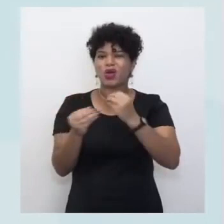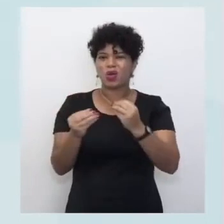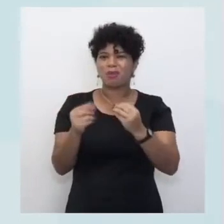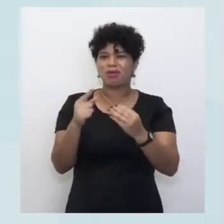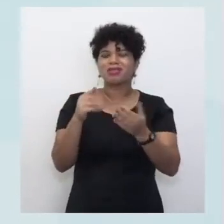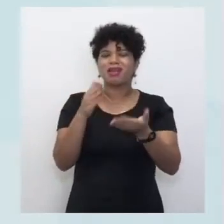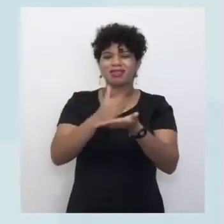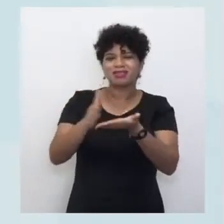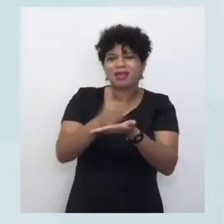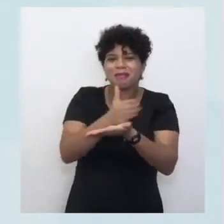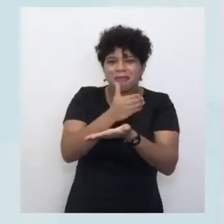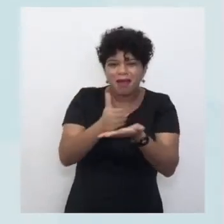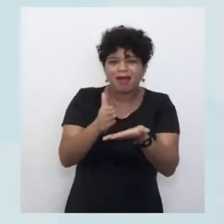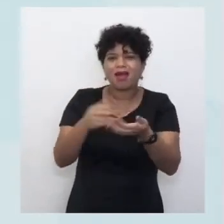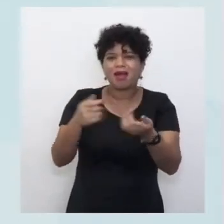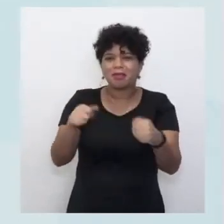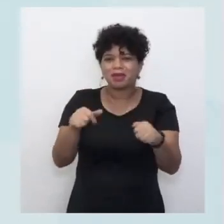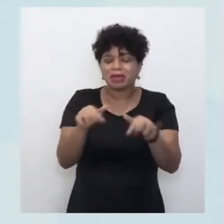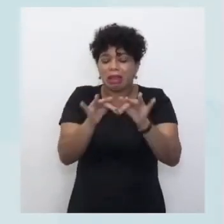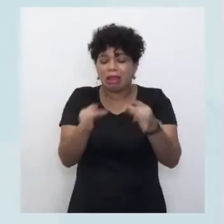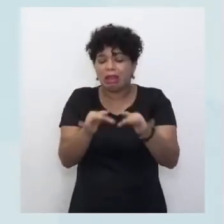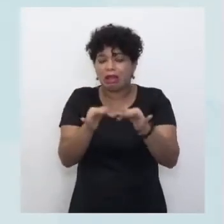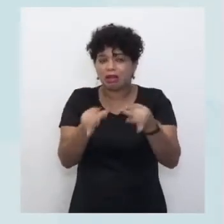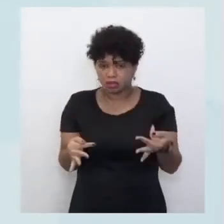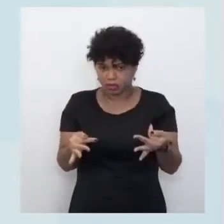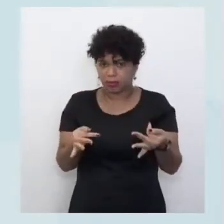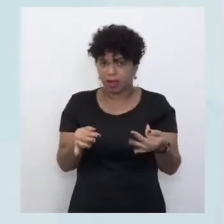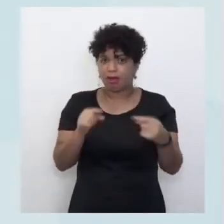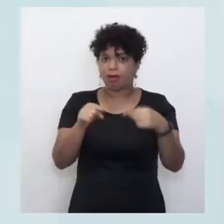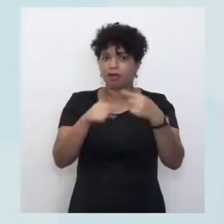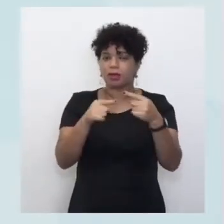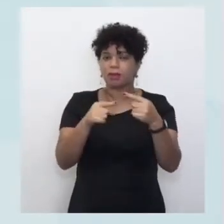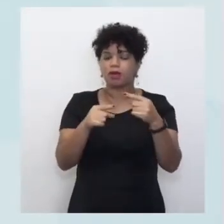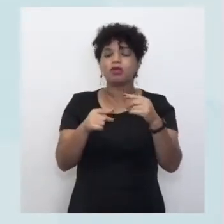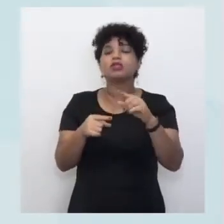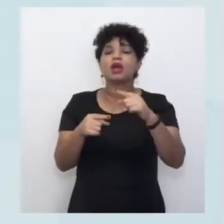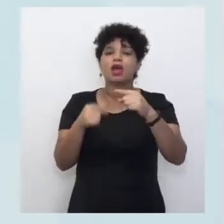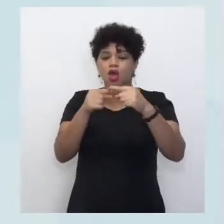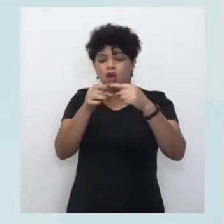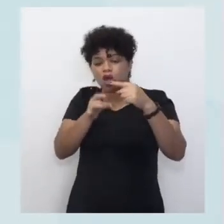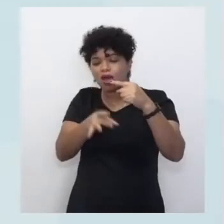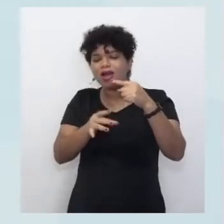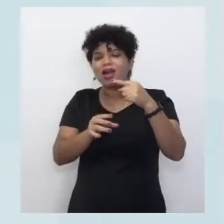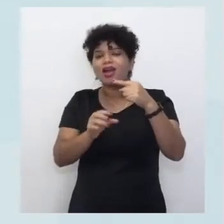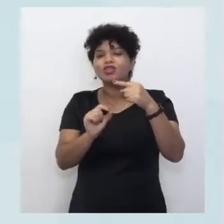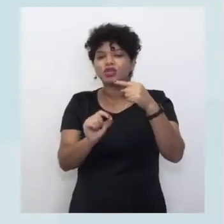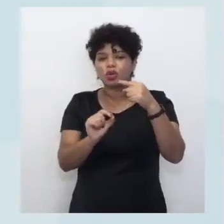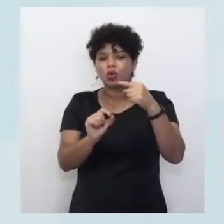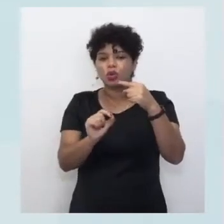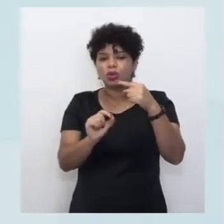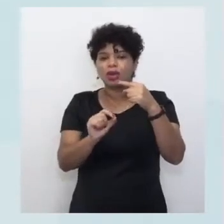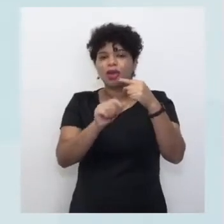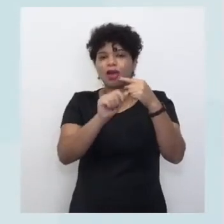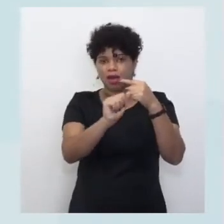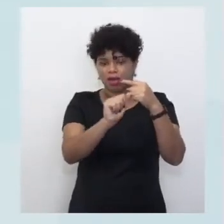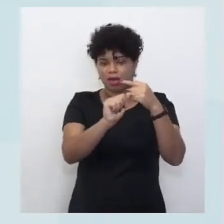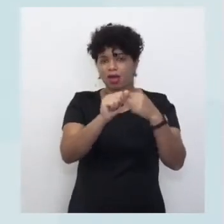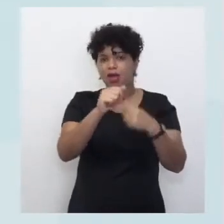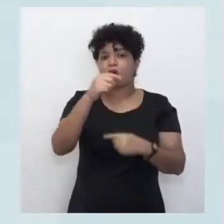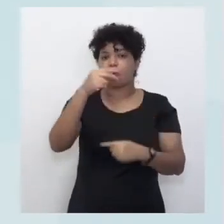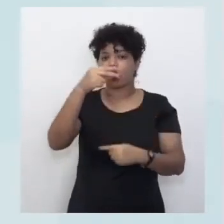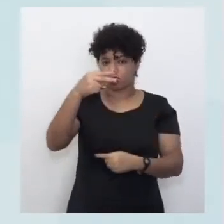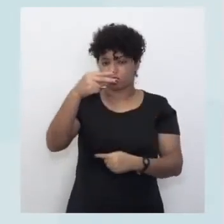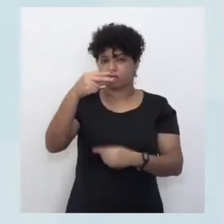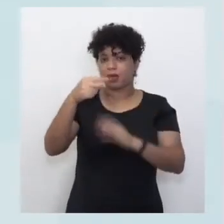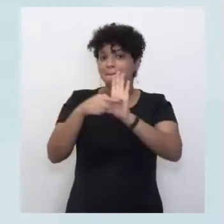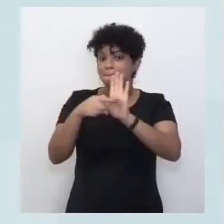né? Aqui a gente simplifica, então a gente sobra A ao quadrado menos B